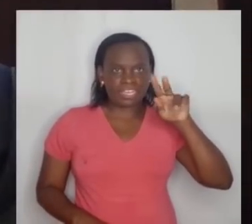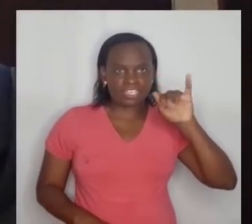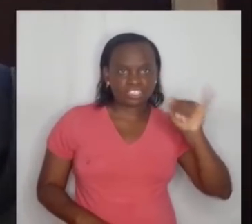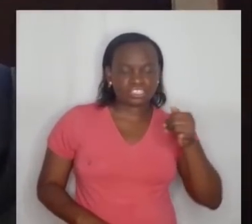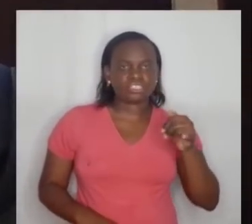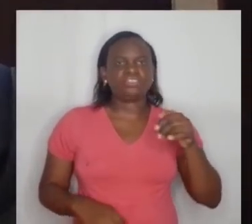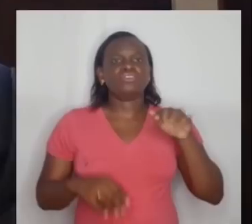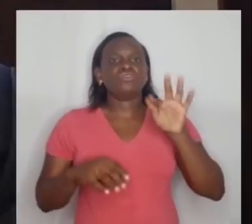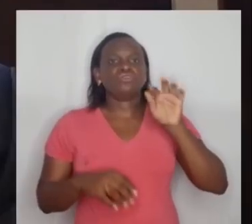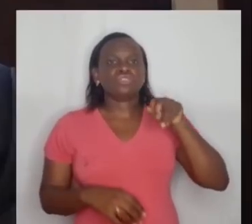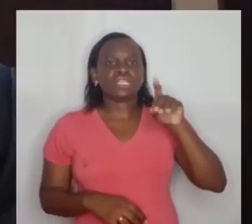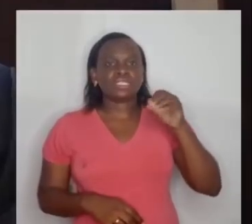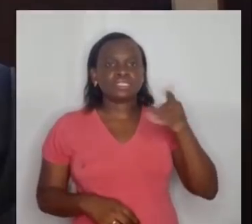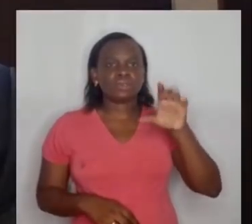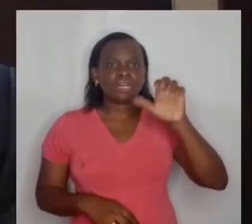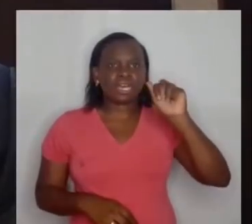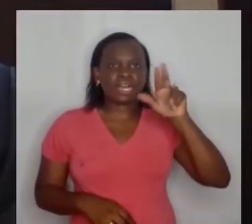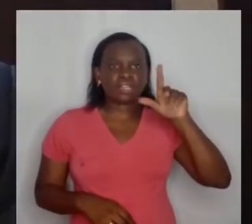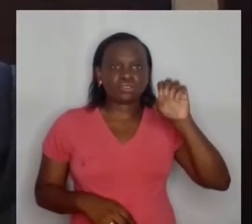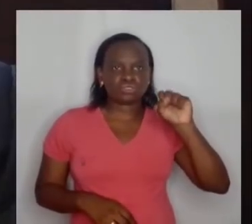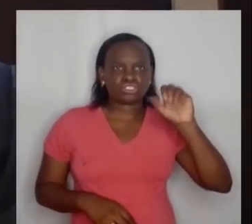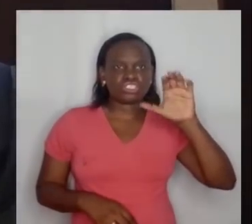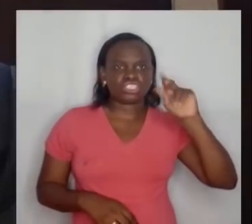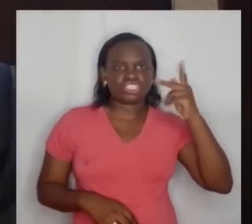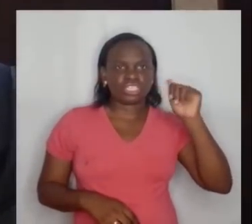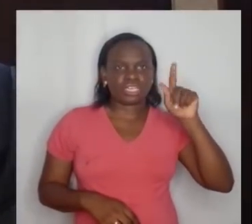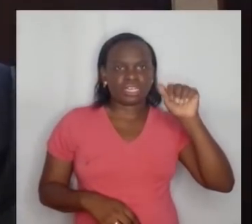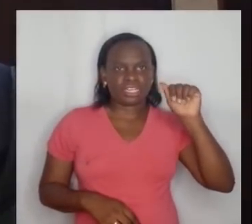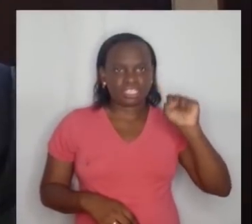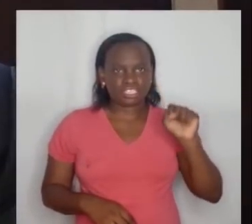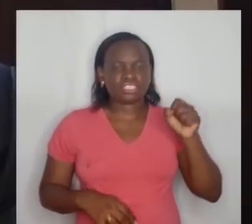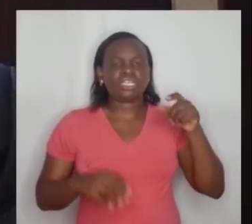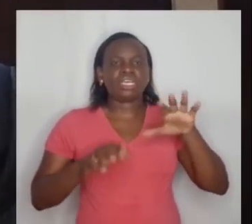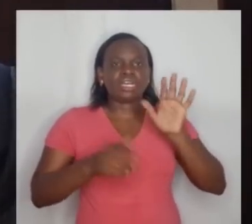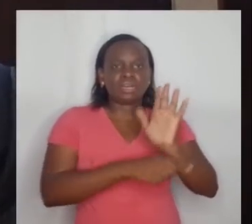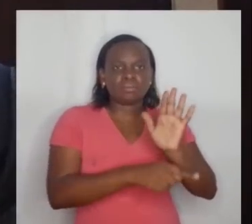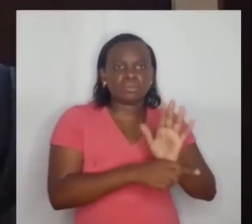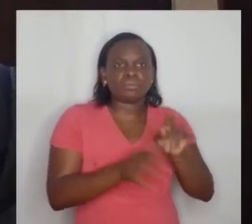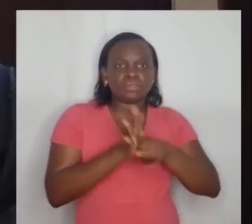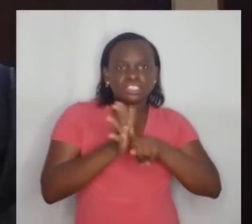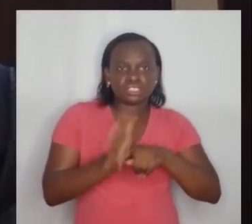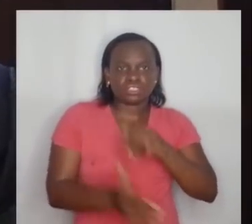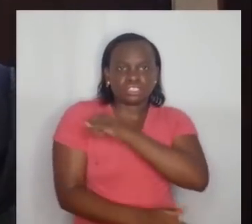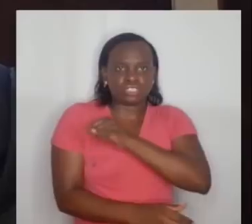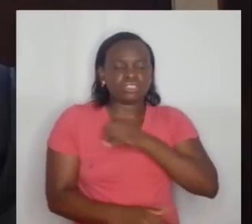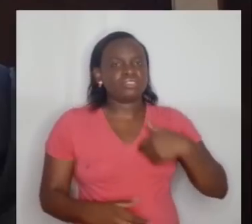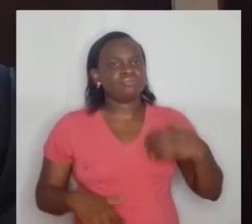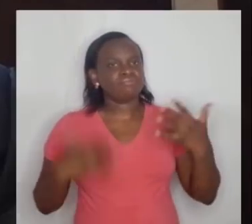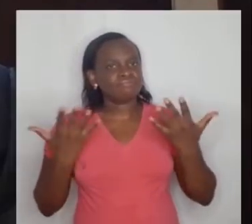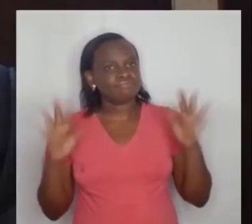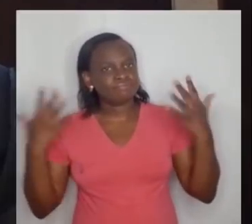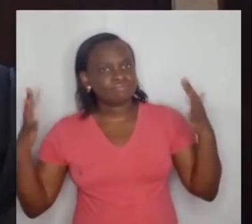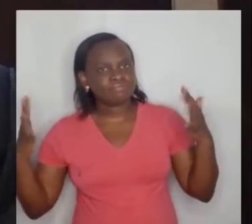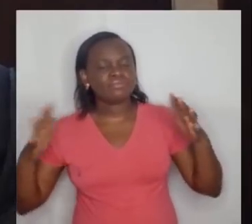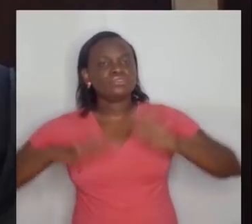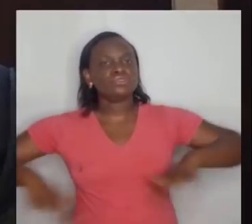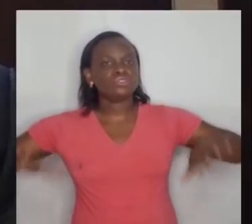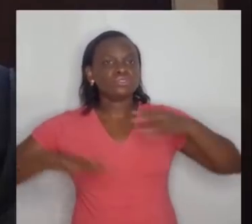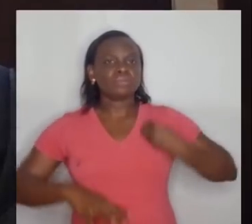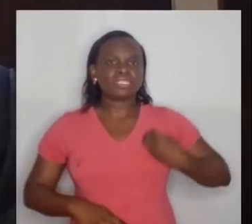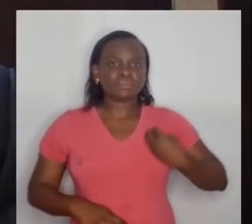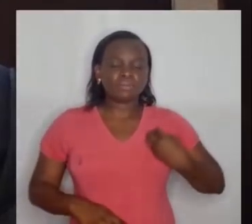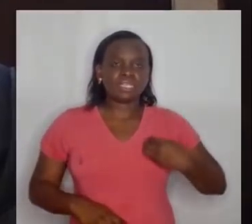Chagas Filho de Amparo à Pesquisa do Estado do Rio de Janeiro, gostaria de fazer uma saudação a todos os participantes da 14ª